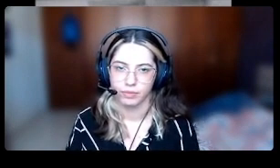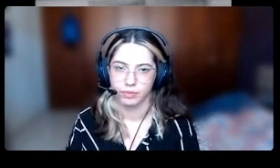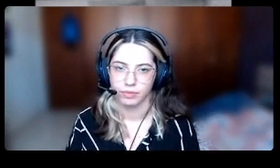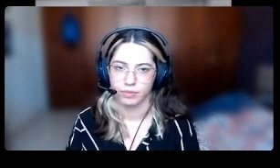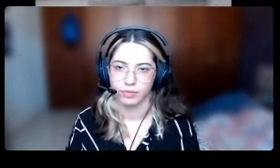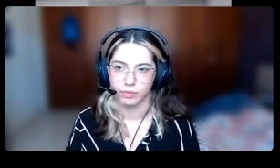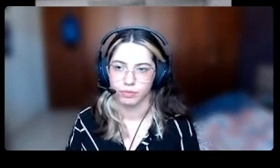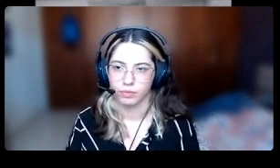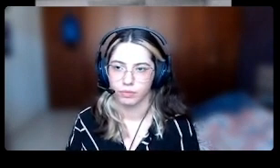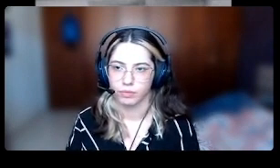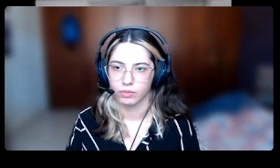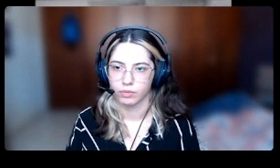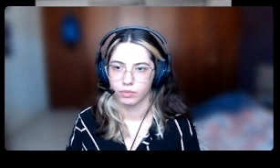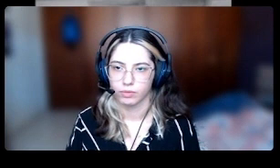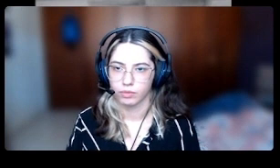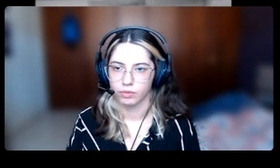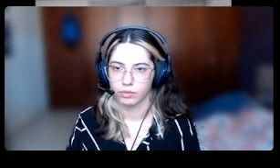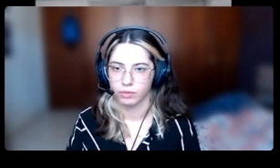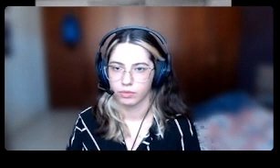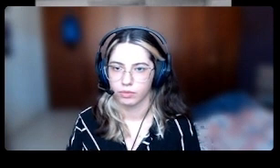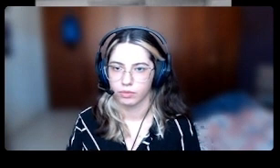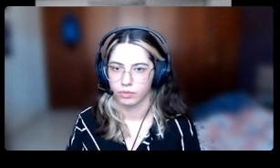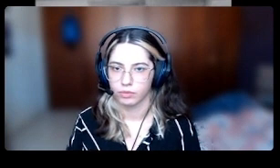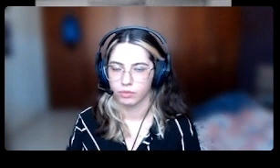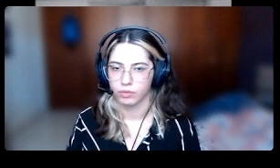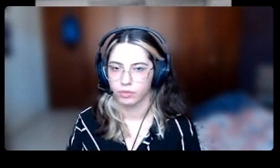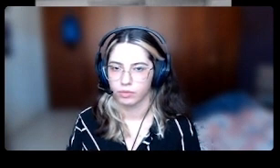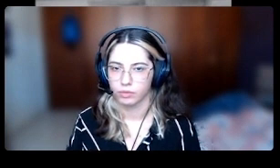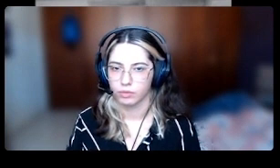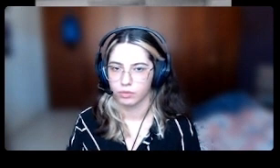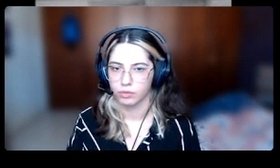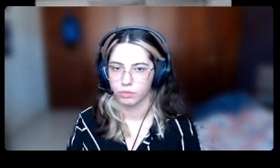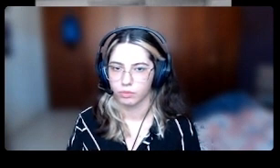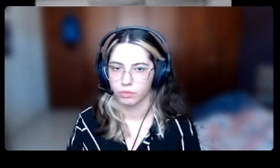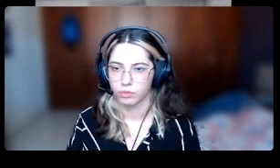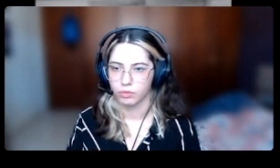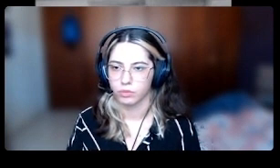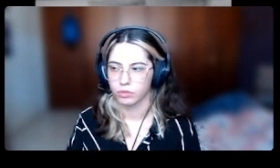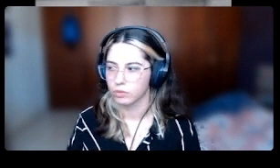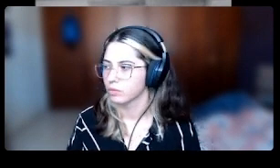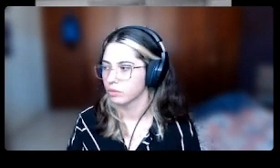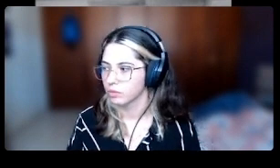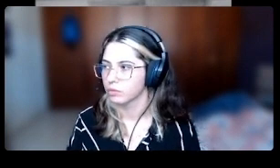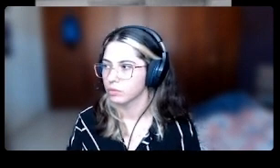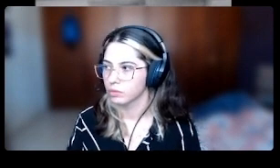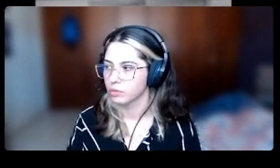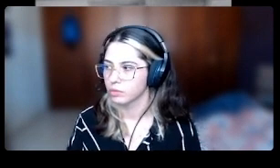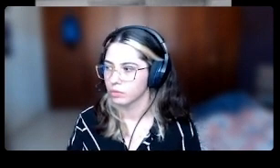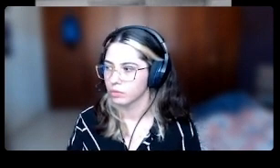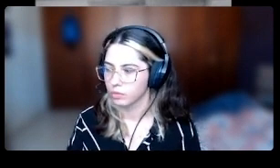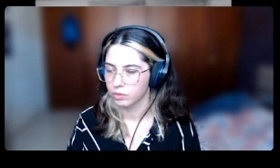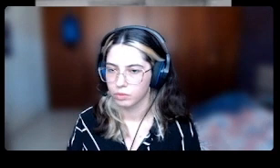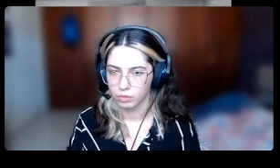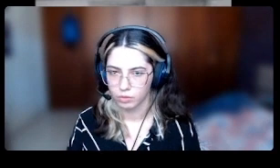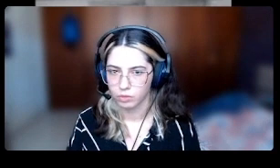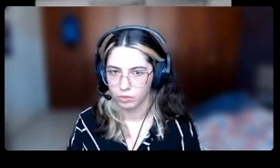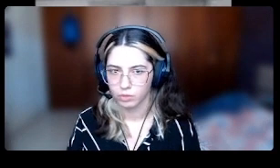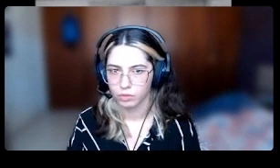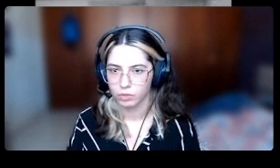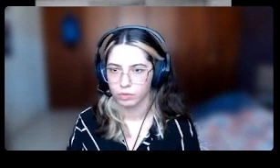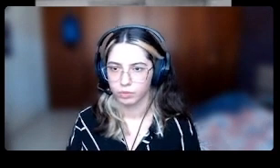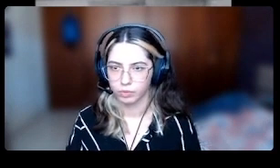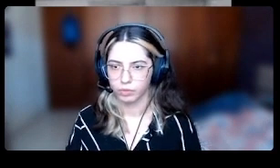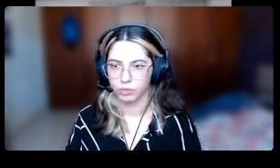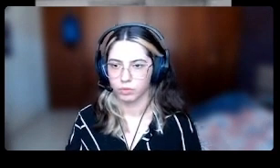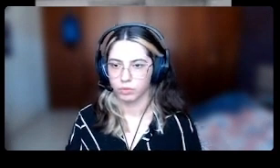ANOVA. Nas vigas de Paricá teve igualdade em todos os valores dos métodos usados nos 3 experimentos, então ela também foi um resultado satisfatório.